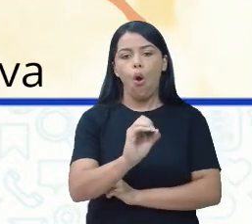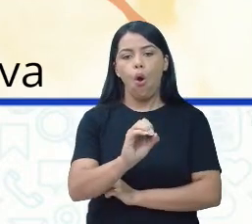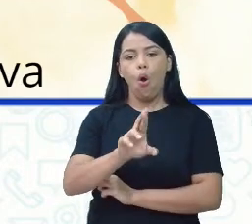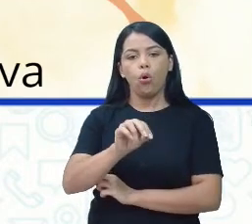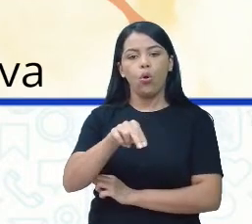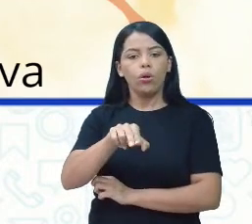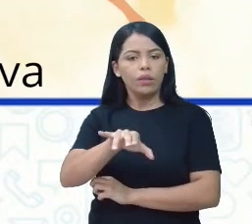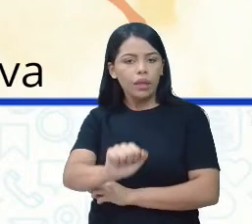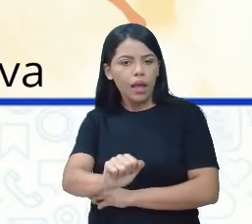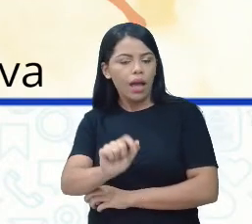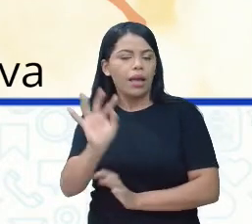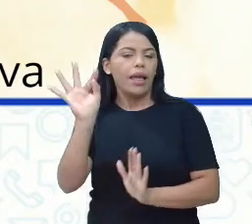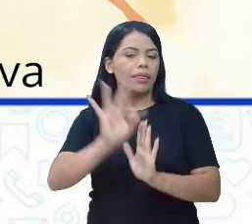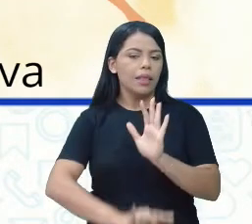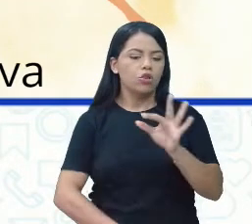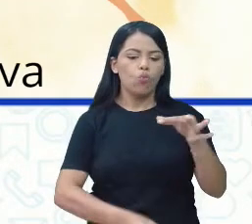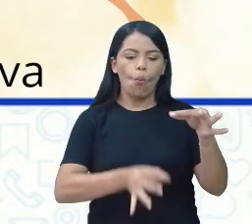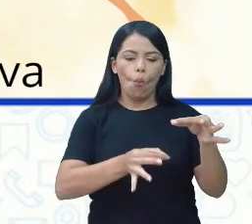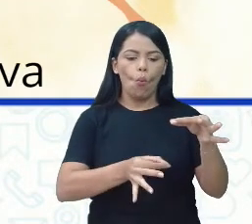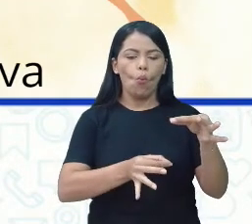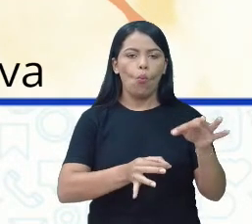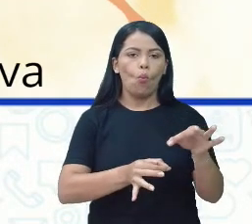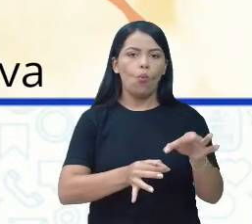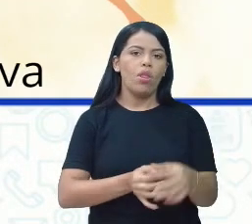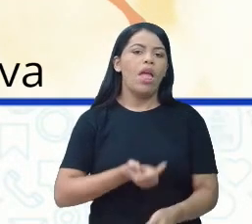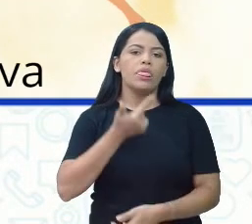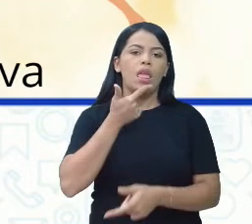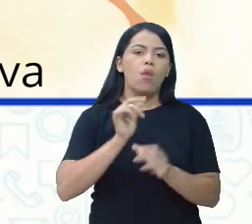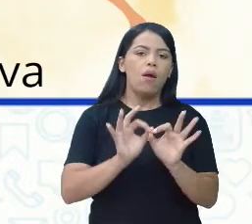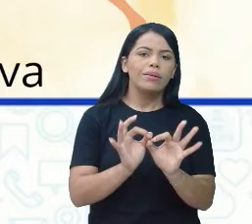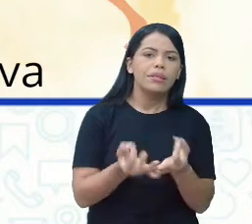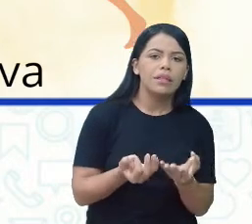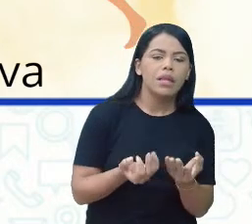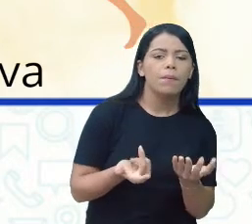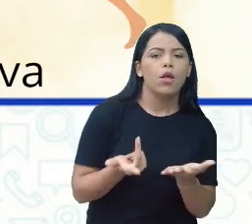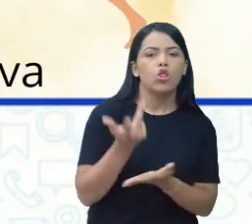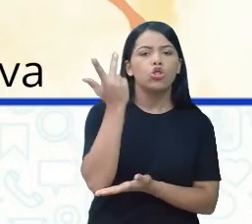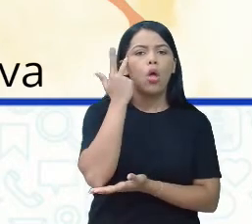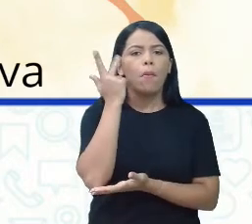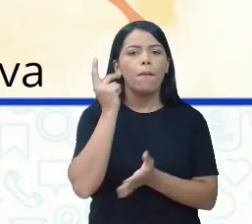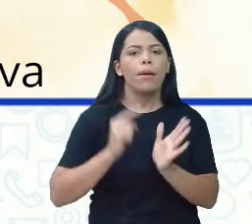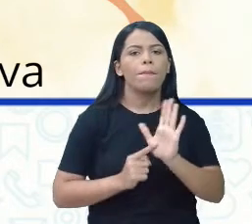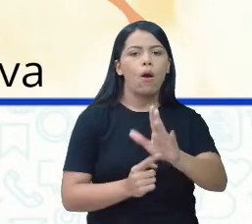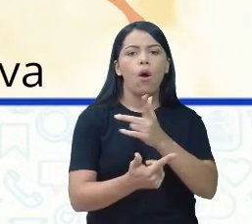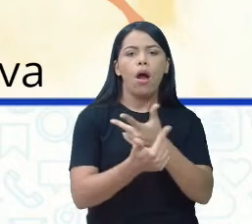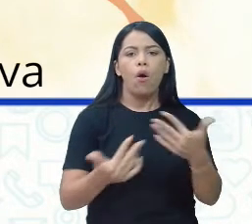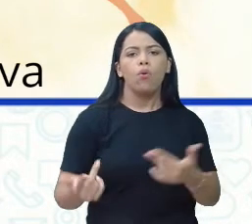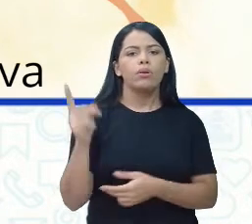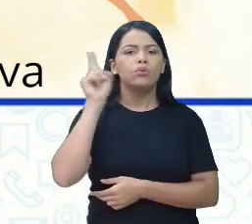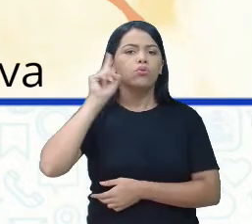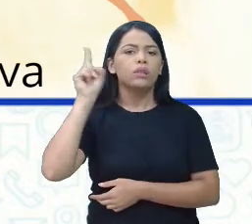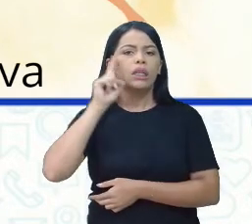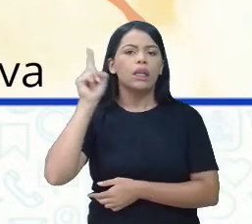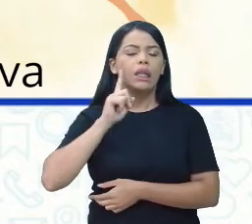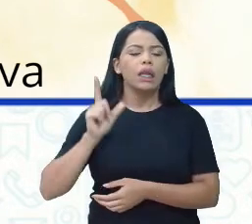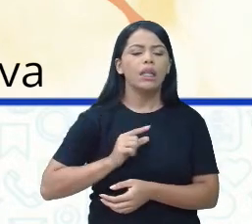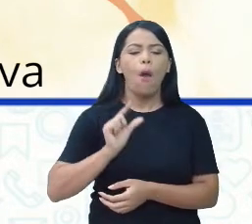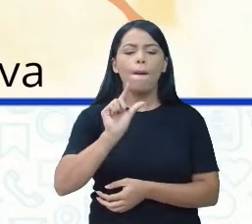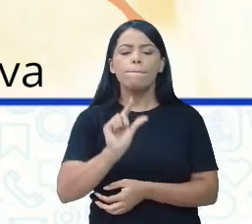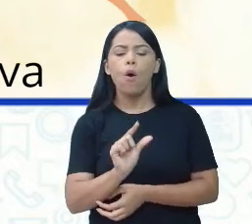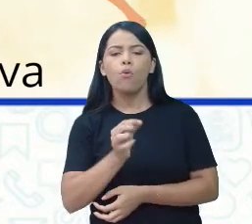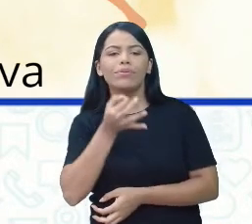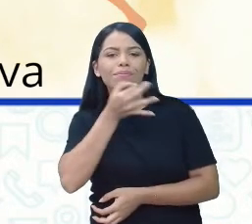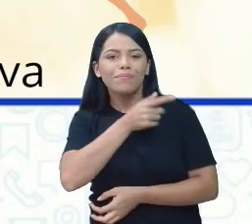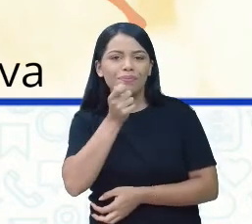linguagem simples e que retratam os aspectos da vida cotidiana, geralmente com toques de humor e de ironia. Então,